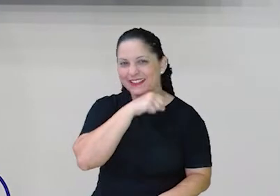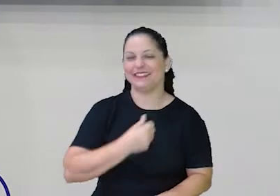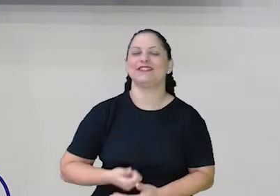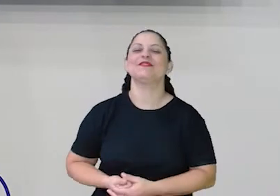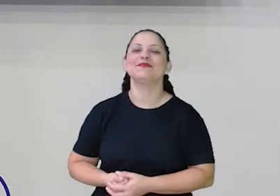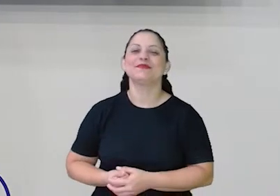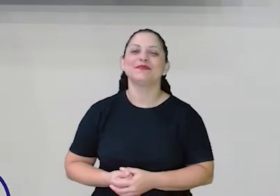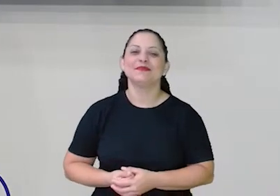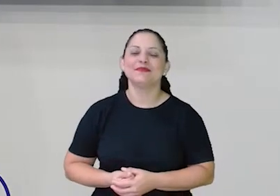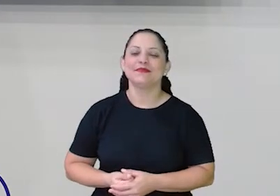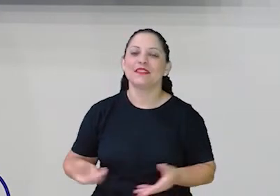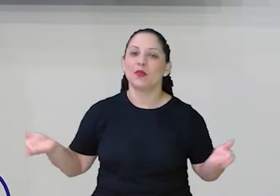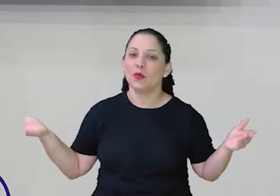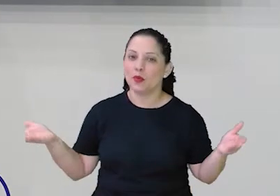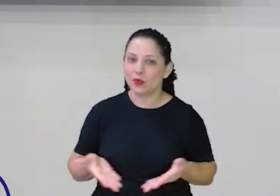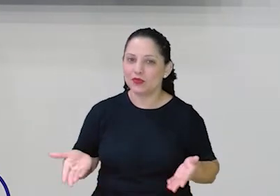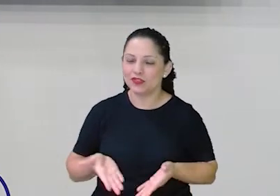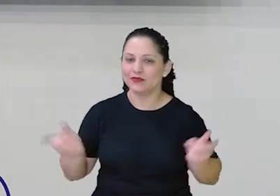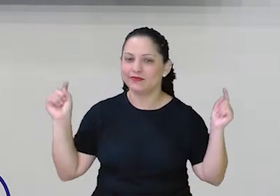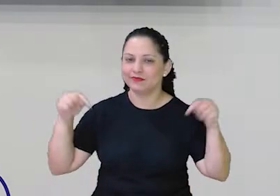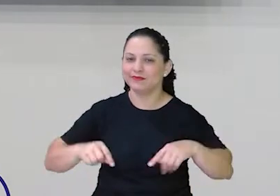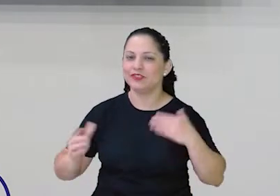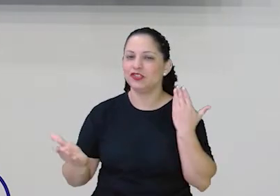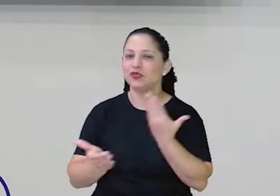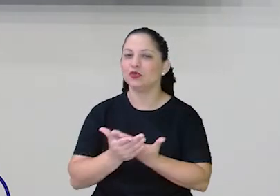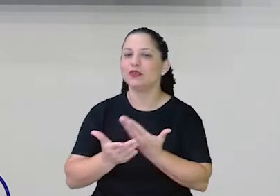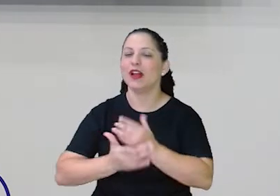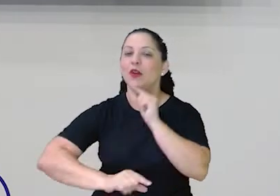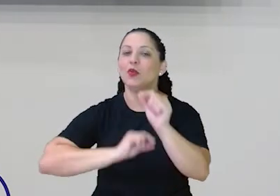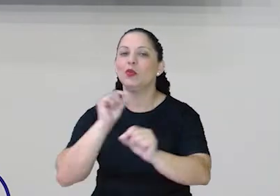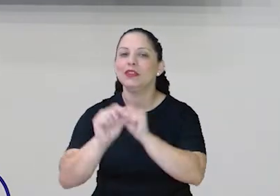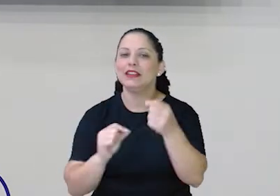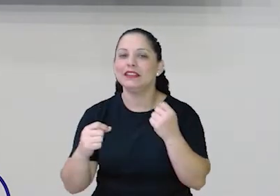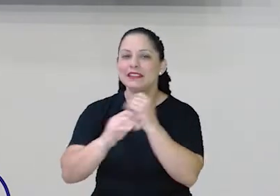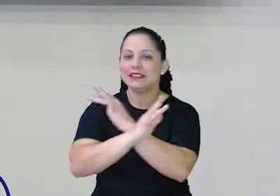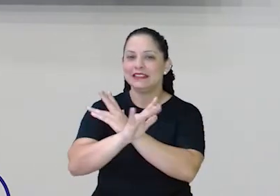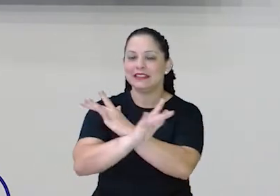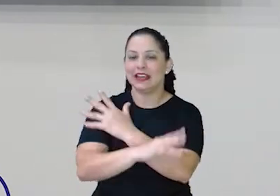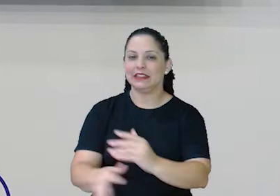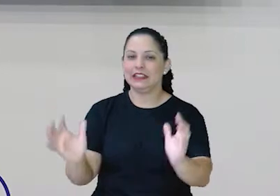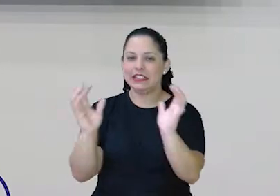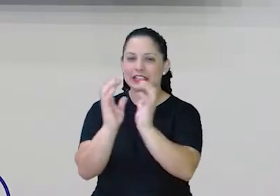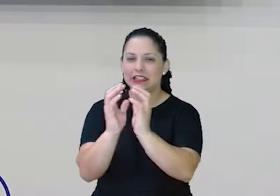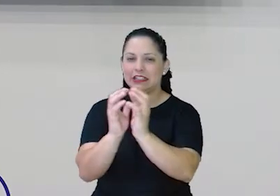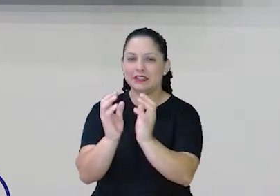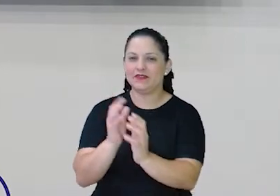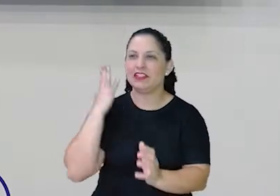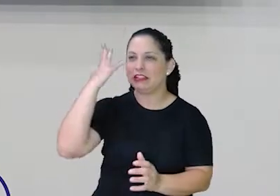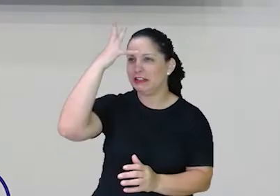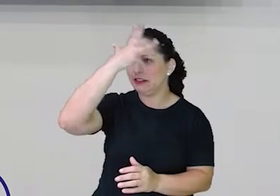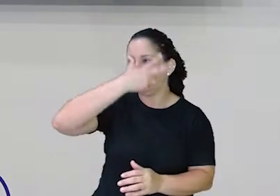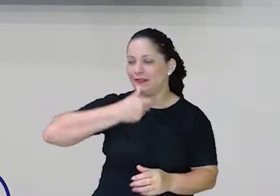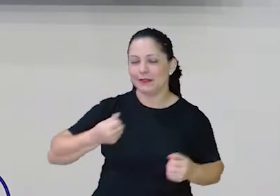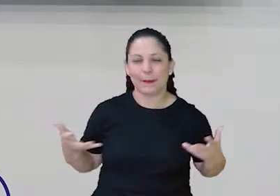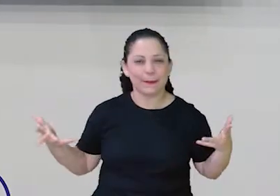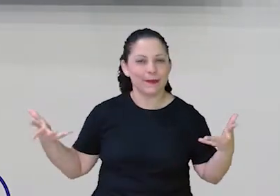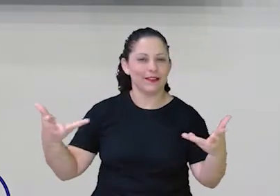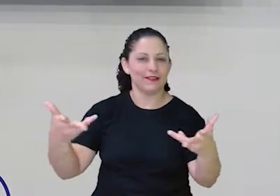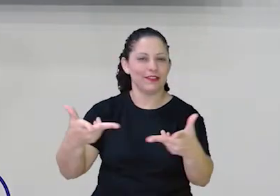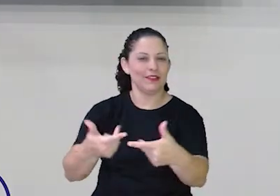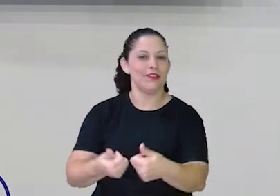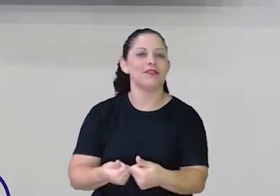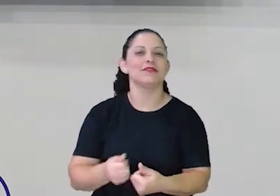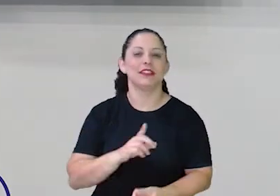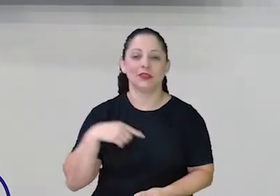E hoje, professora Mauricéia, a gente vai falar mais um pouquinho do Recife, essa cidade linda, maravilhosa, que nossos estudantes moram, que a